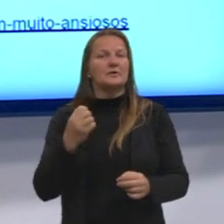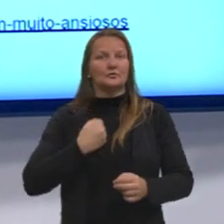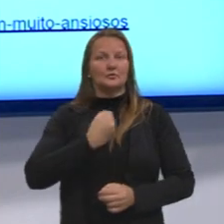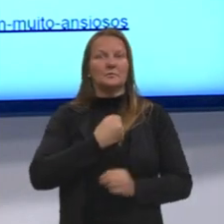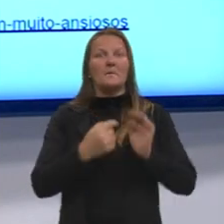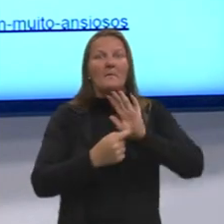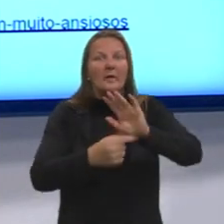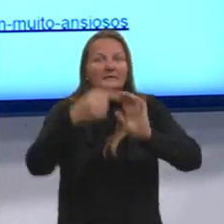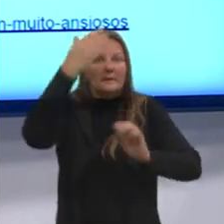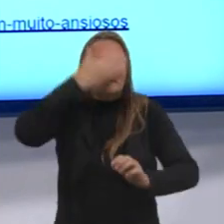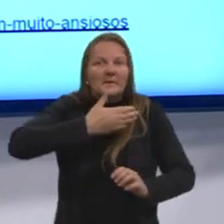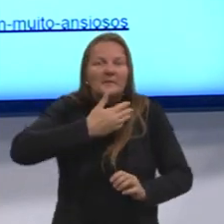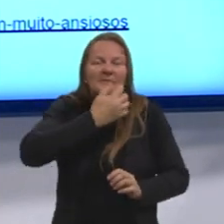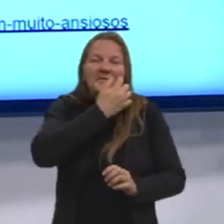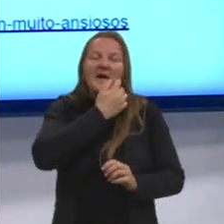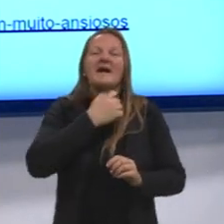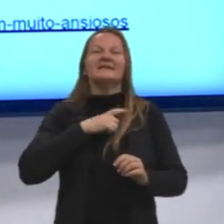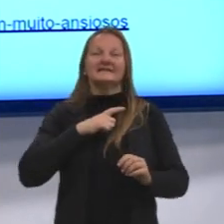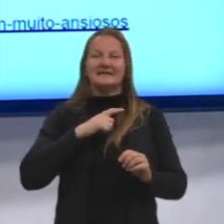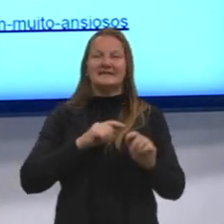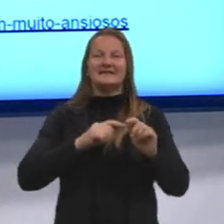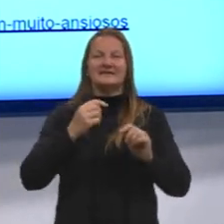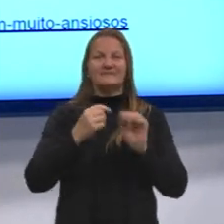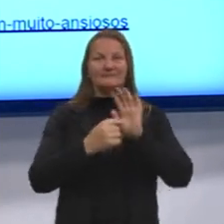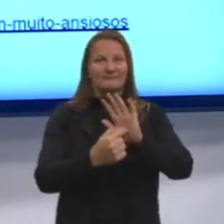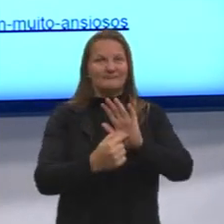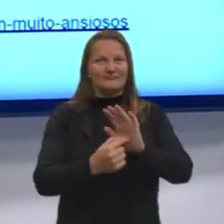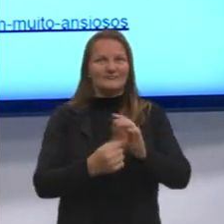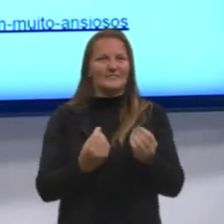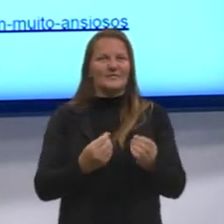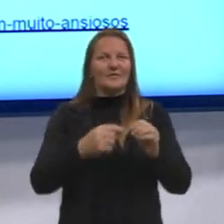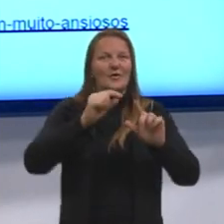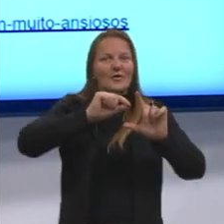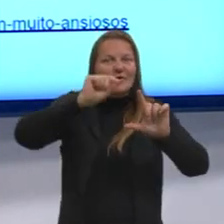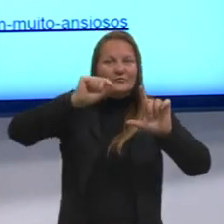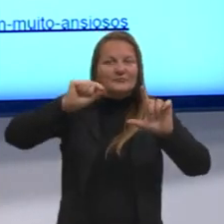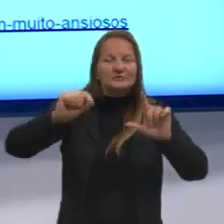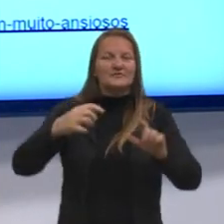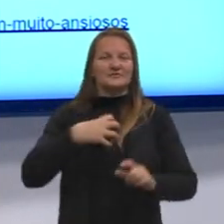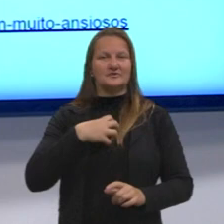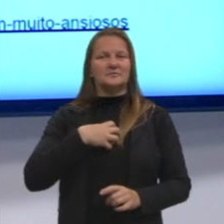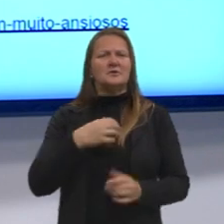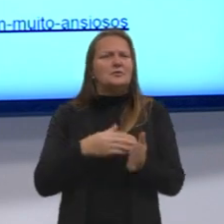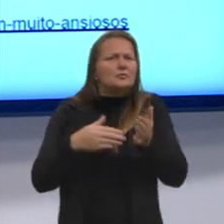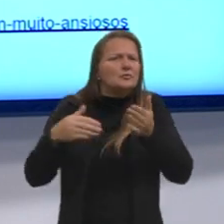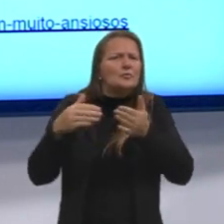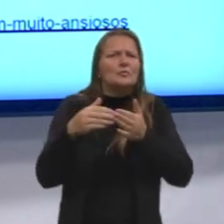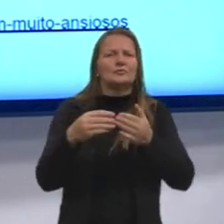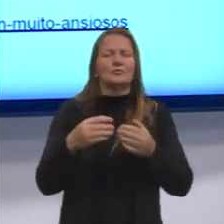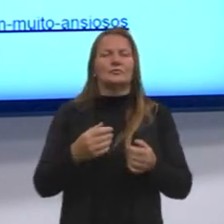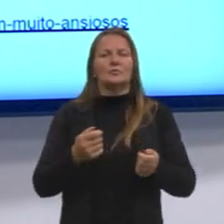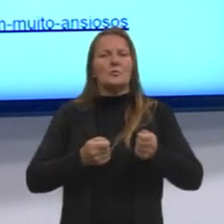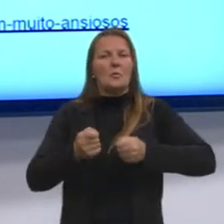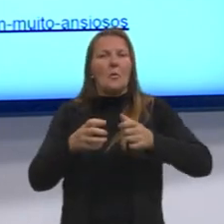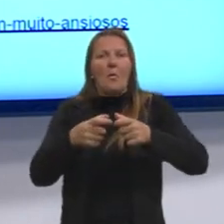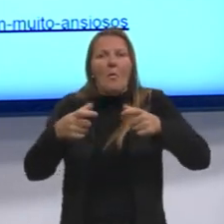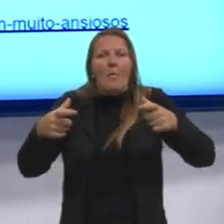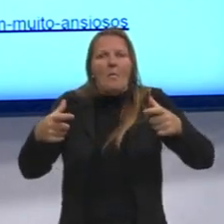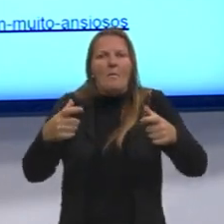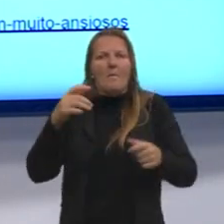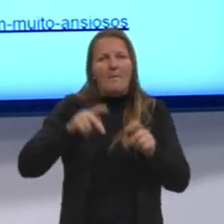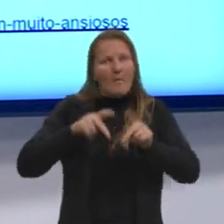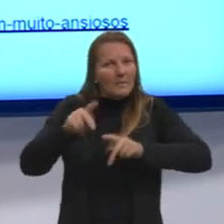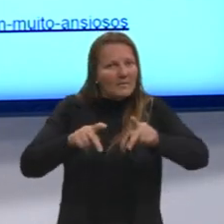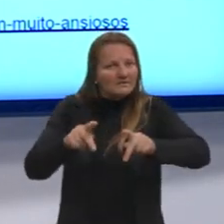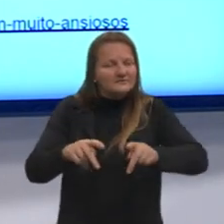mostram né muitas coisas Muitas evidências então é um sentimento aí que toma conta né de grande parte aí da